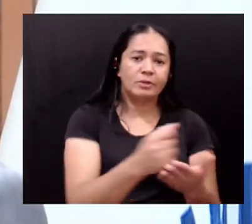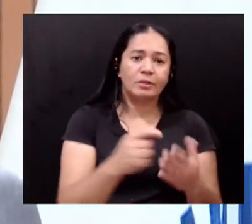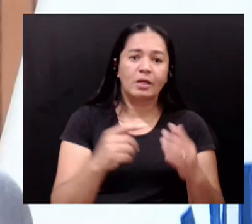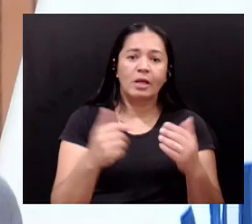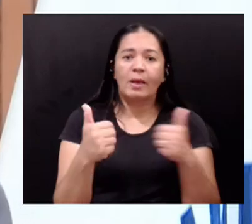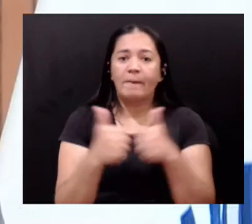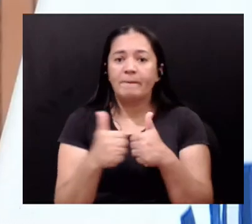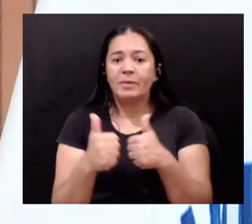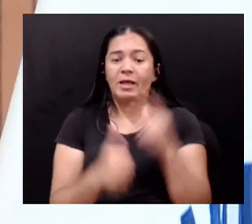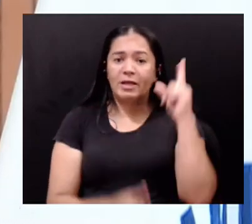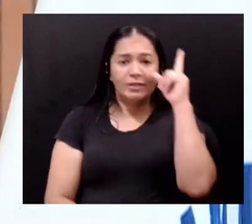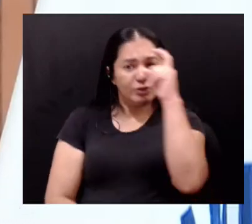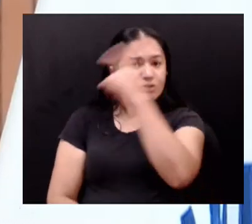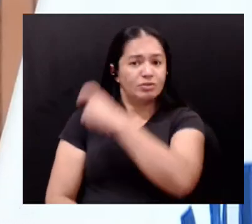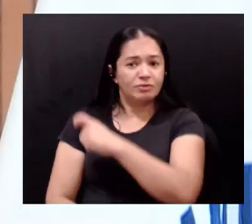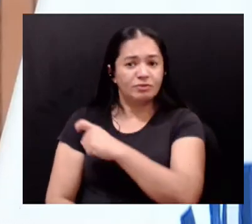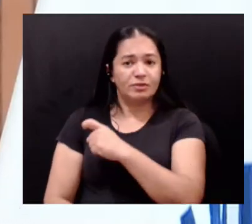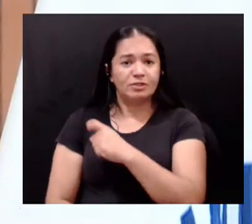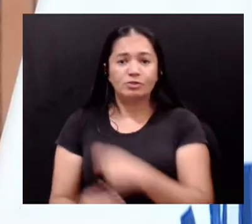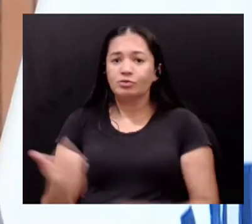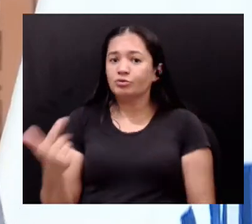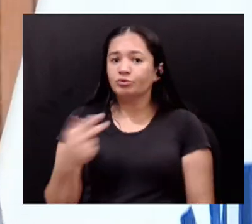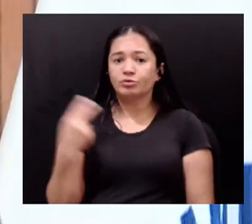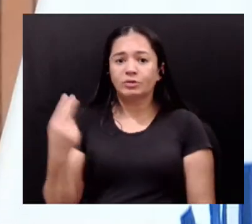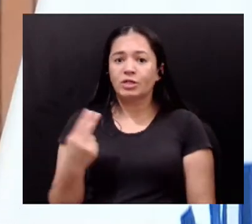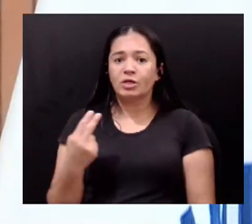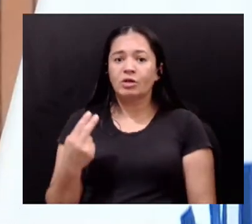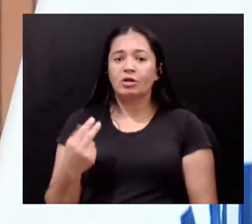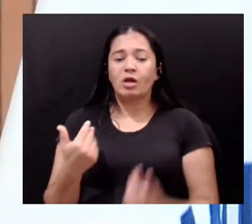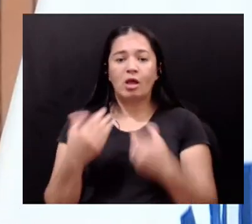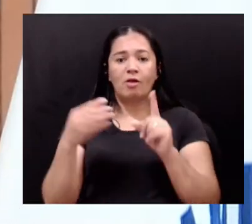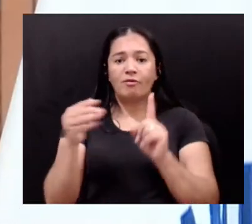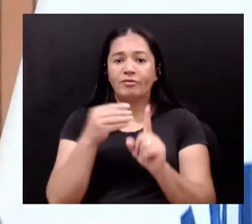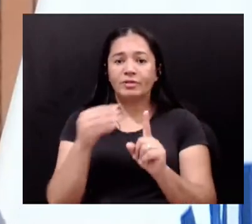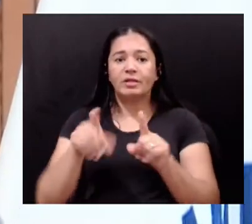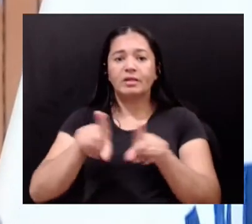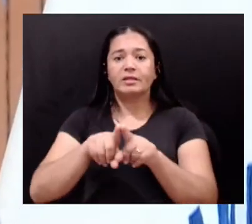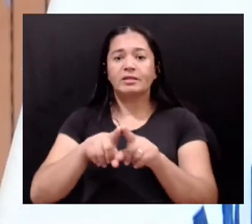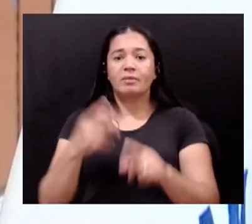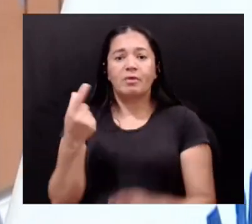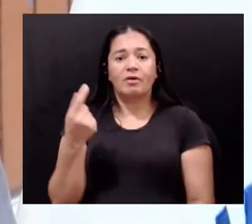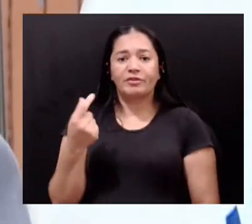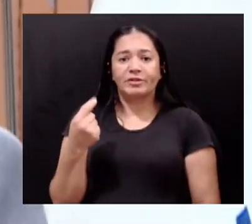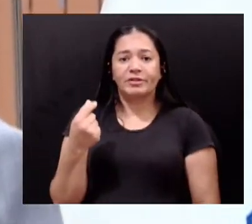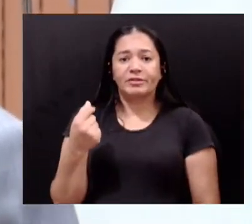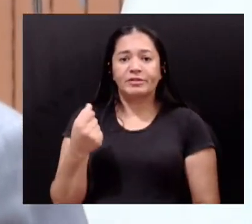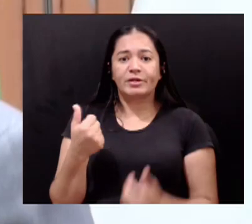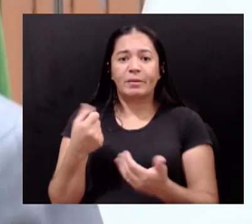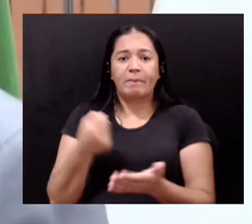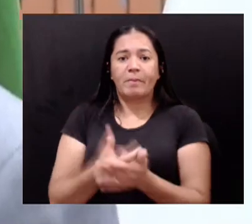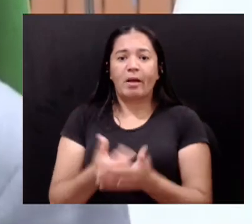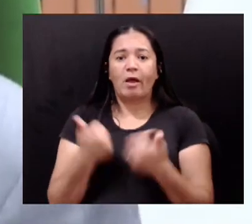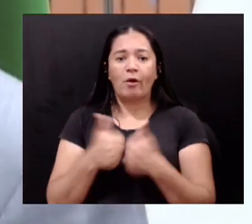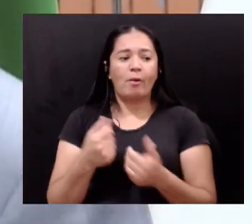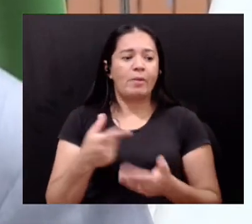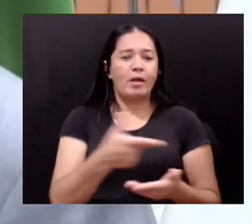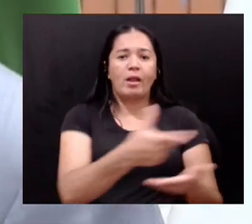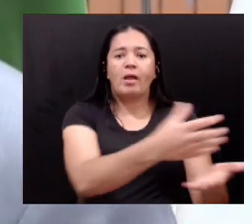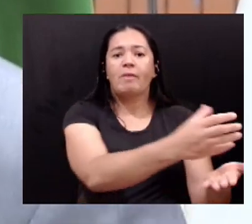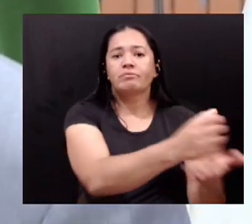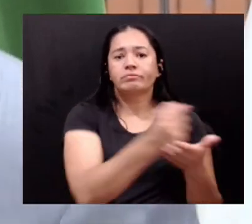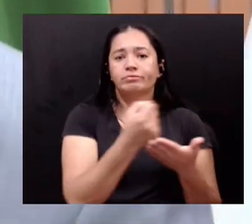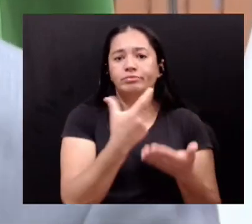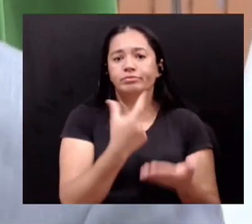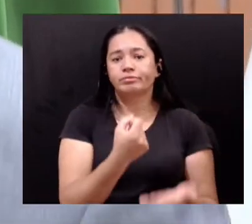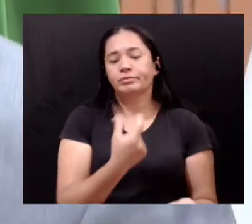não têm condições, tanto vulnerável como as condições financeiras de vir buscar algum medicamento. Então, como eu tive conversando